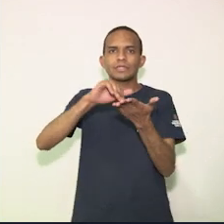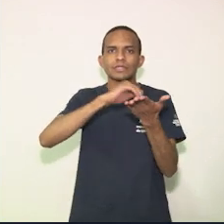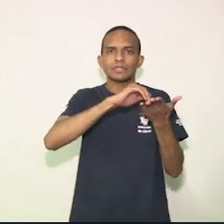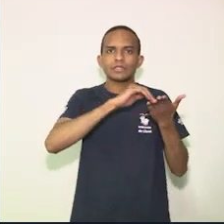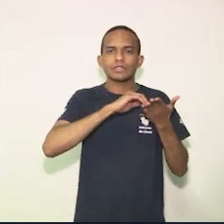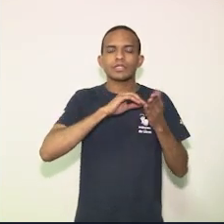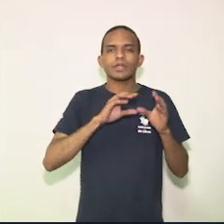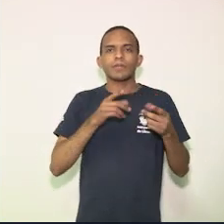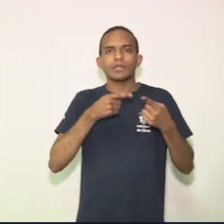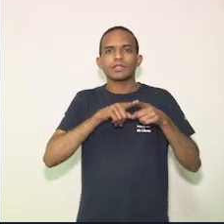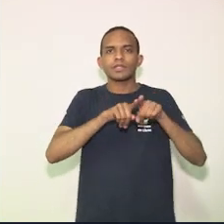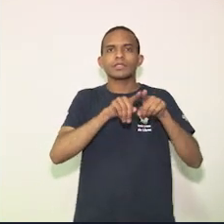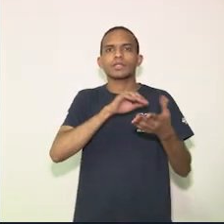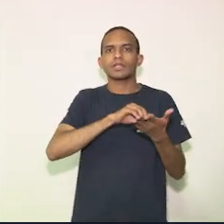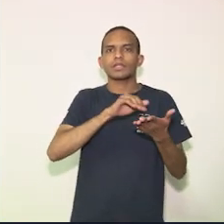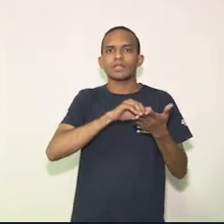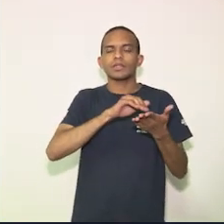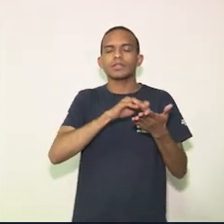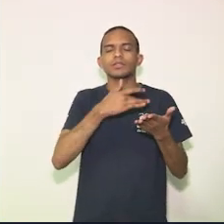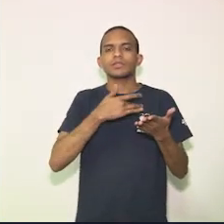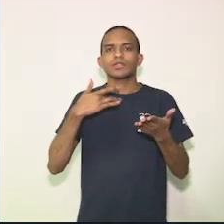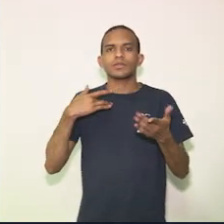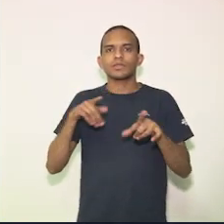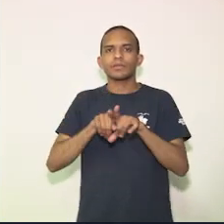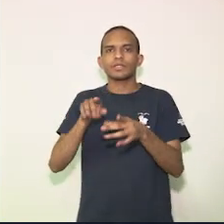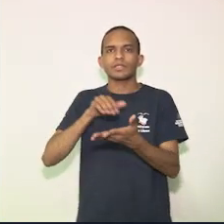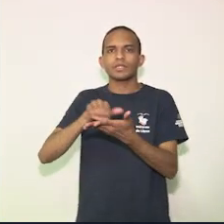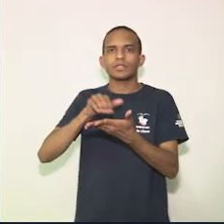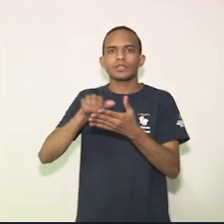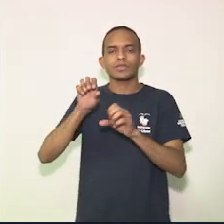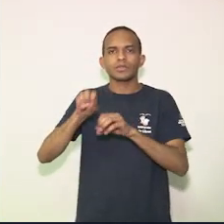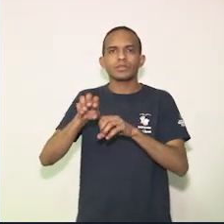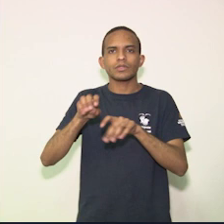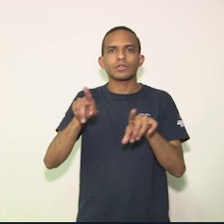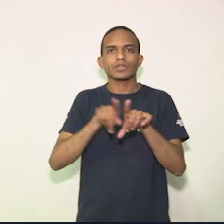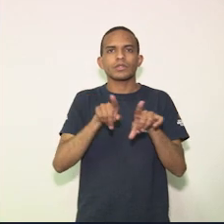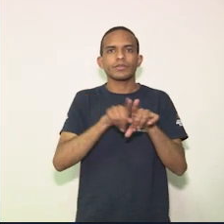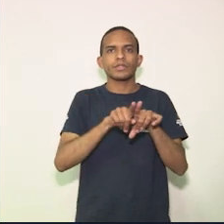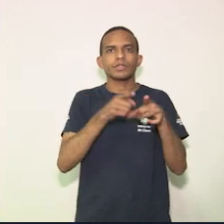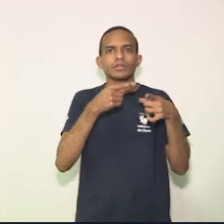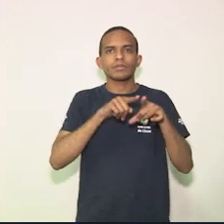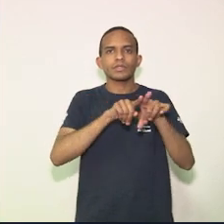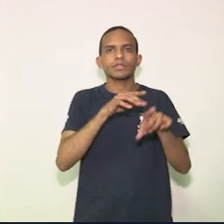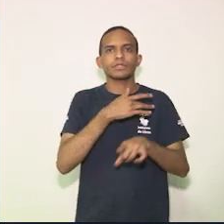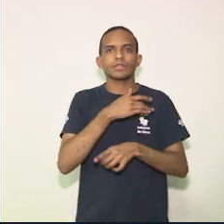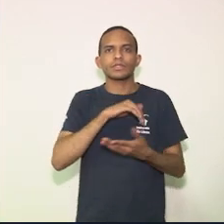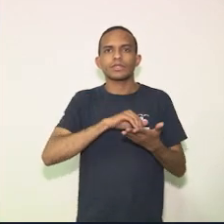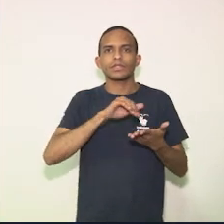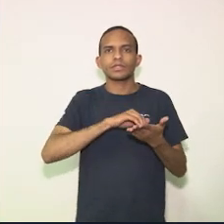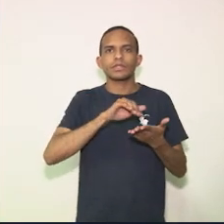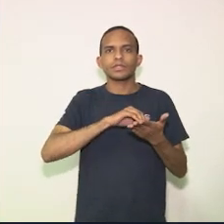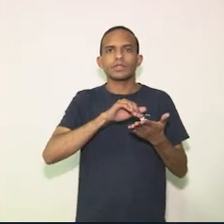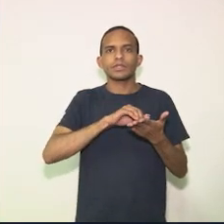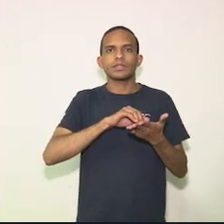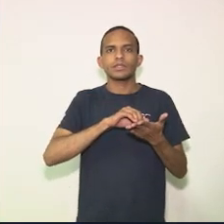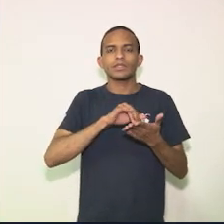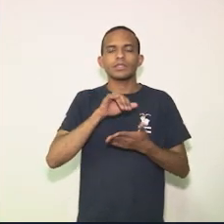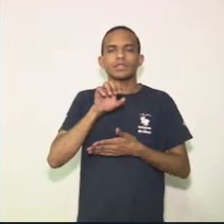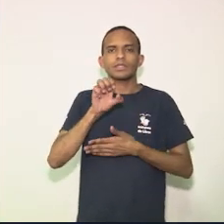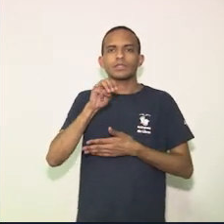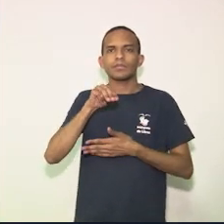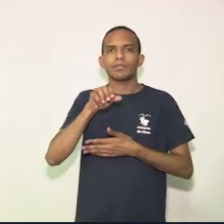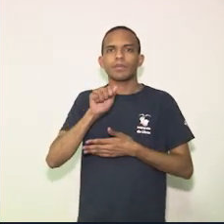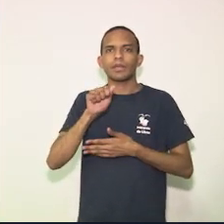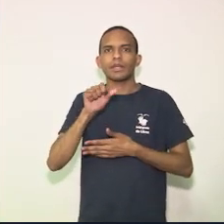a Secretaria Municipal de Saúde, Secretaria Municipal de Educação e a Secretaria ISMADES.